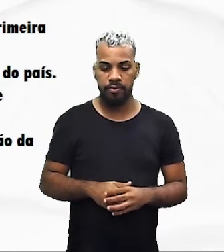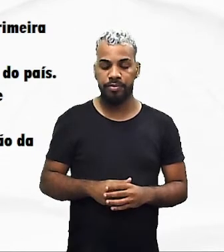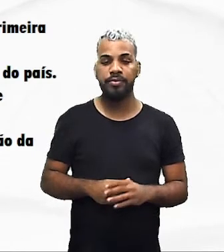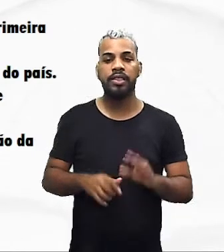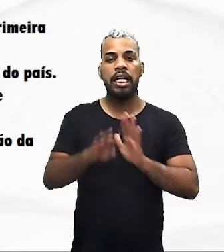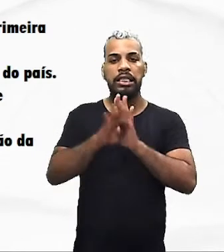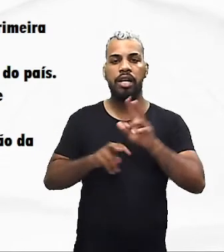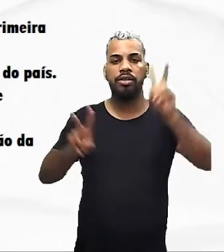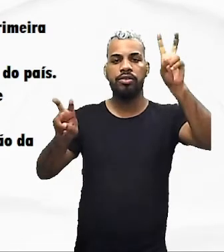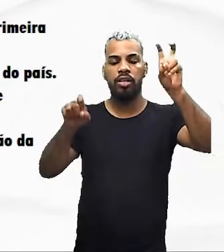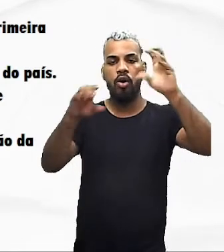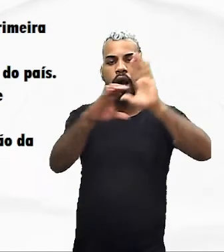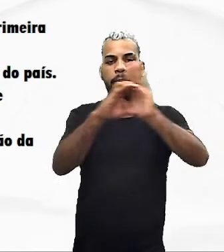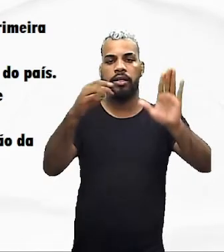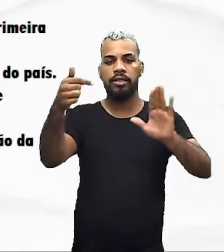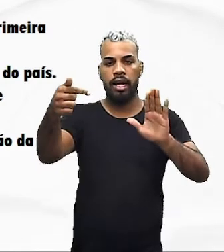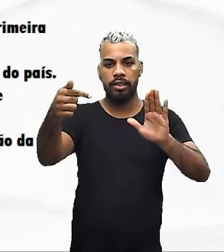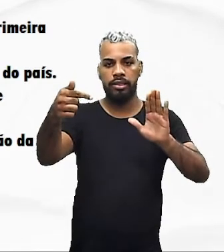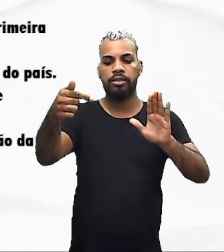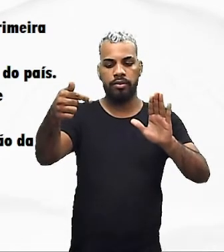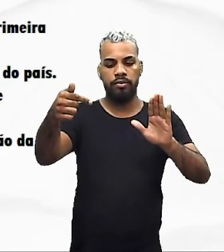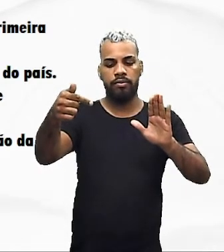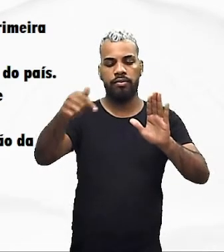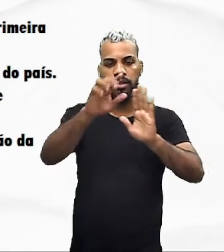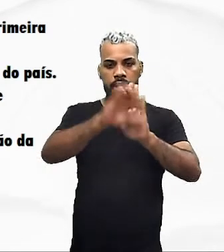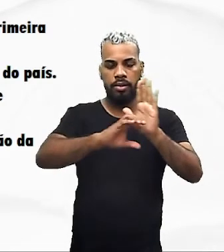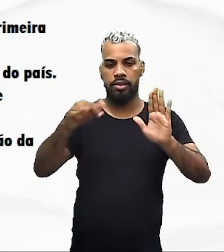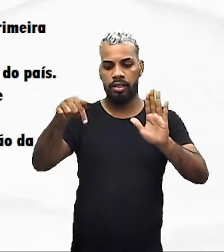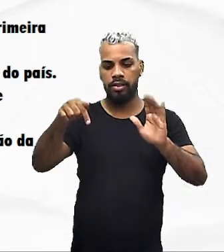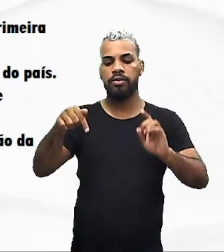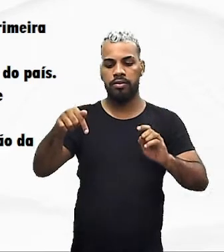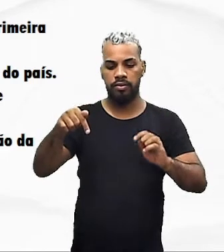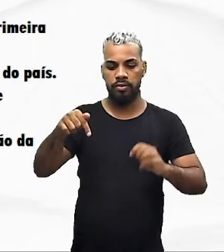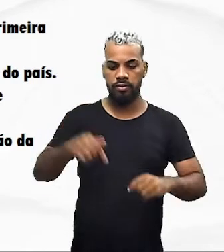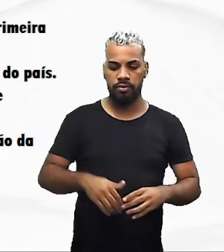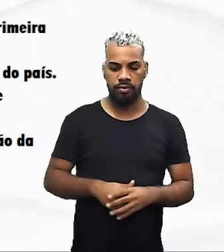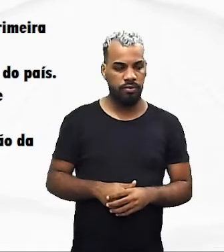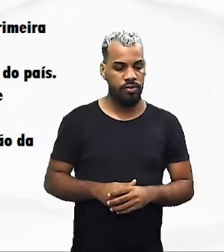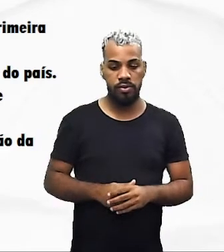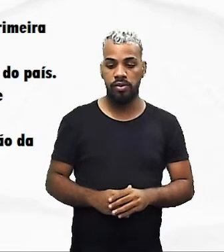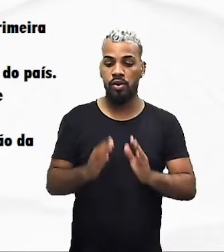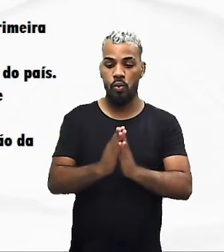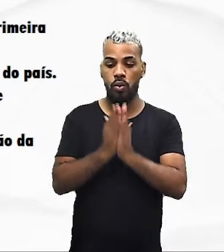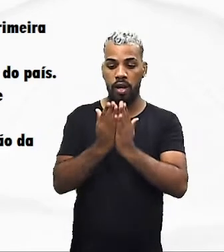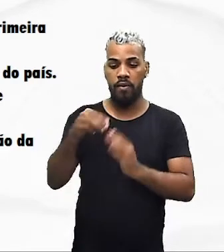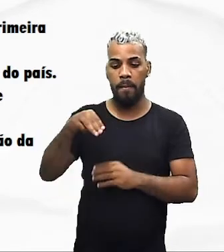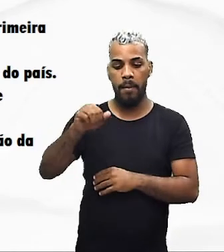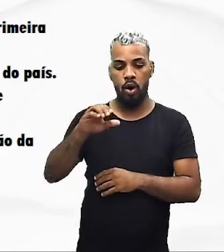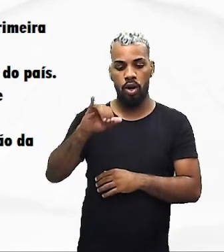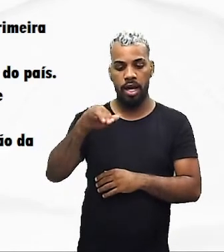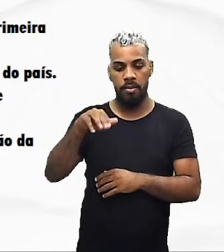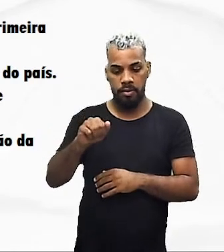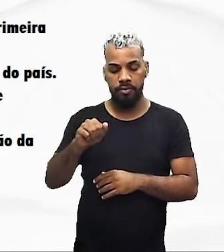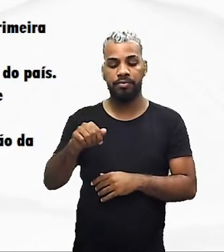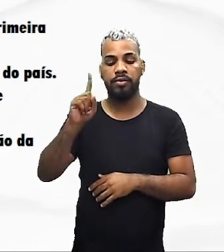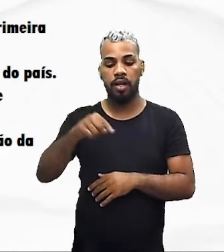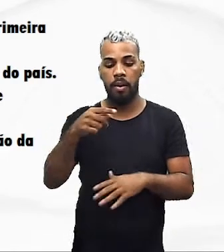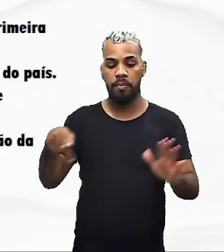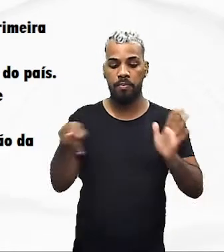do capítulo 7, intitulado Vei a Sol, do livro Macunaíma, de Mário de Andrade,